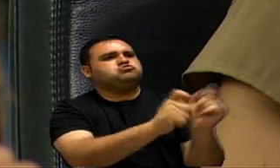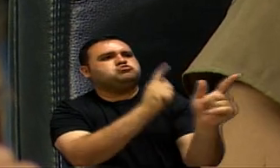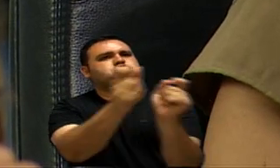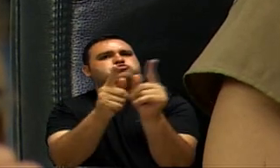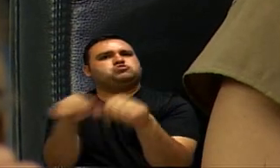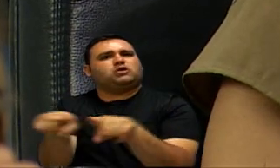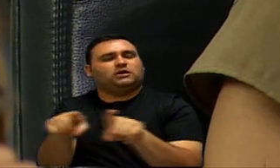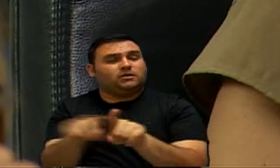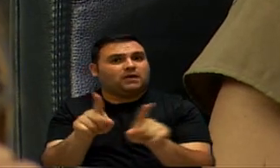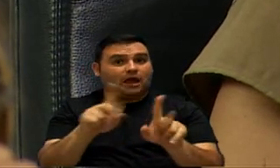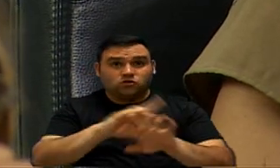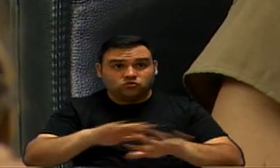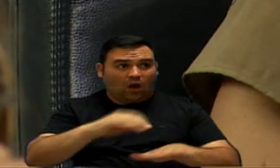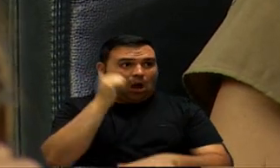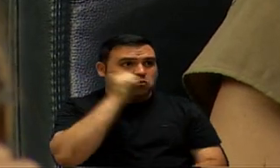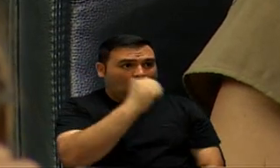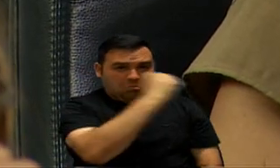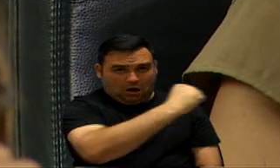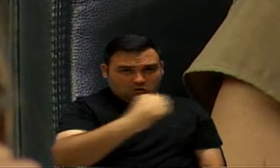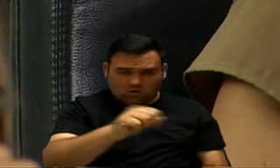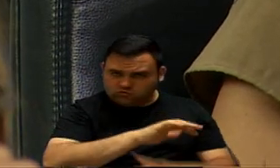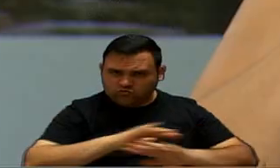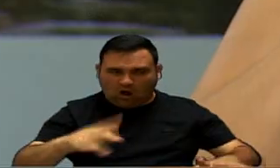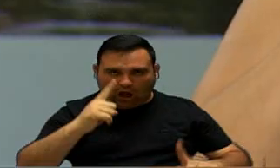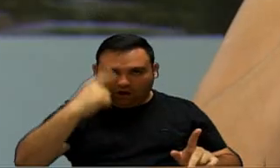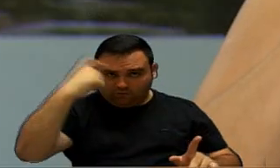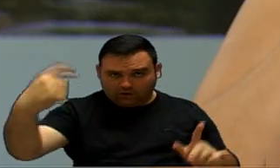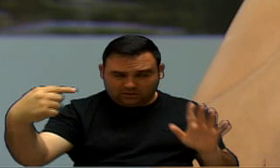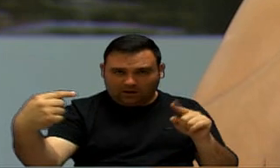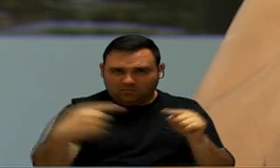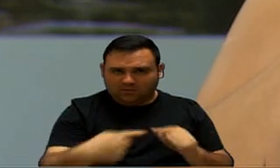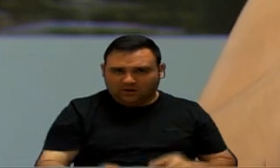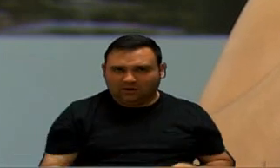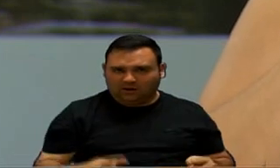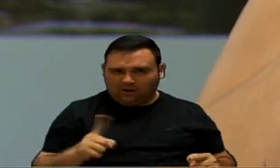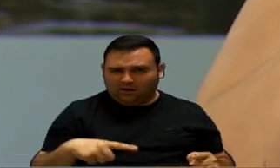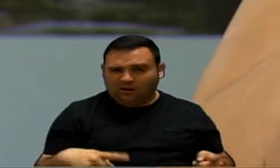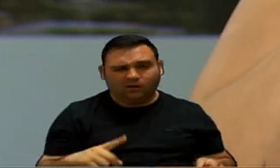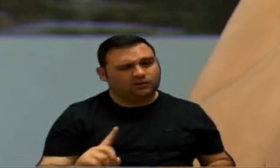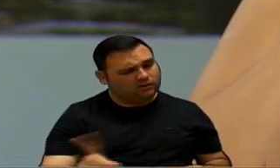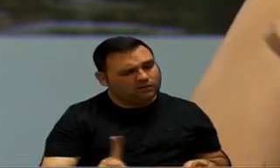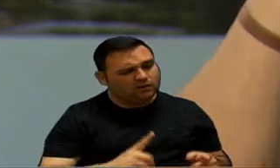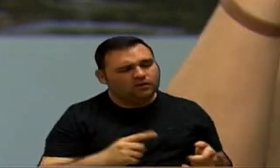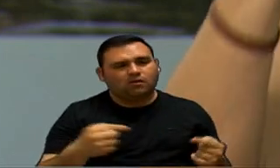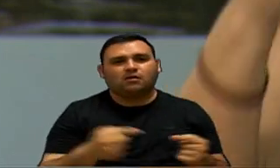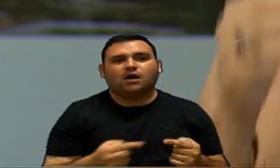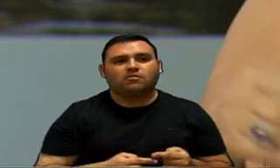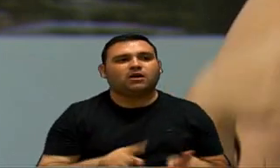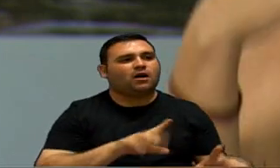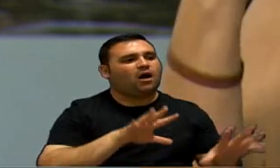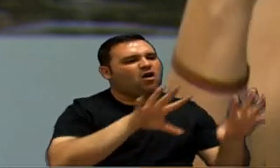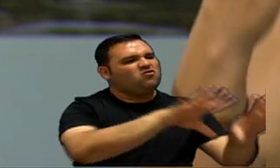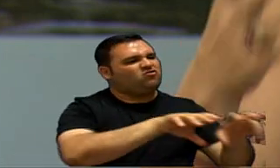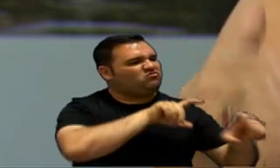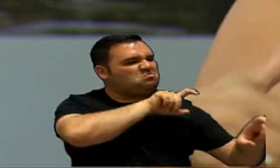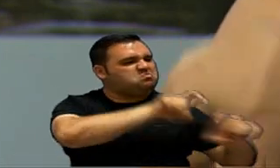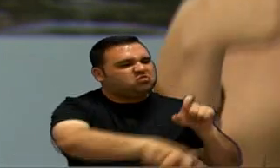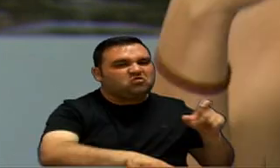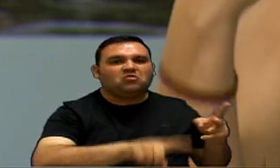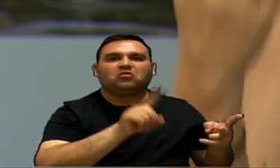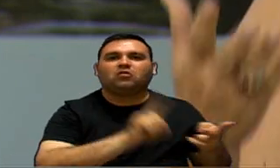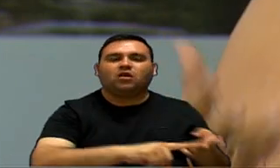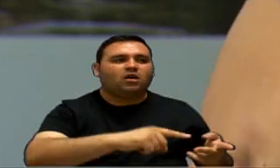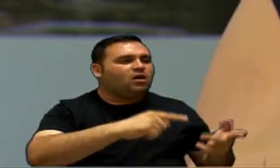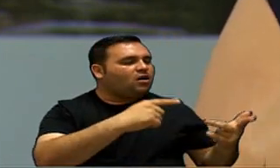não é só o feminicídio, que talvez seja a forma mais cruel e absoluta, mas ela envolve a violência sexual, a violência física, a